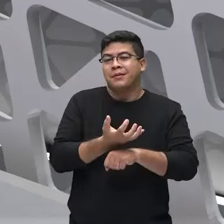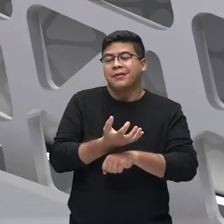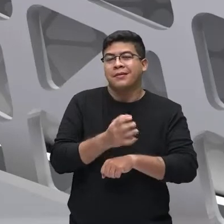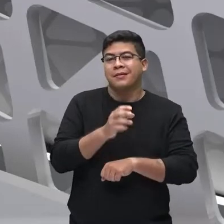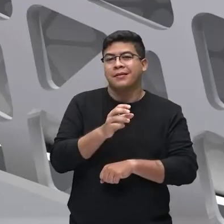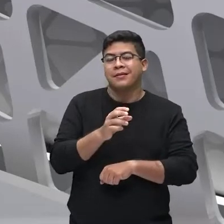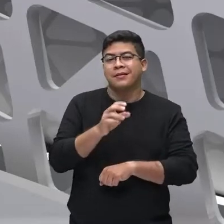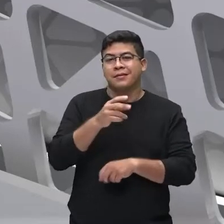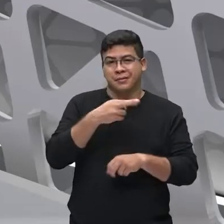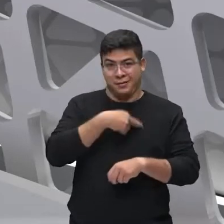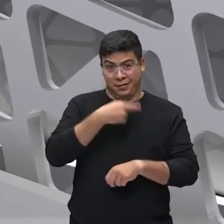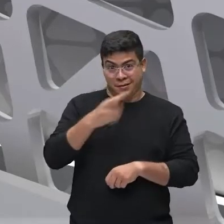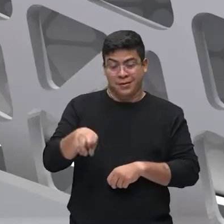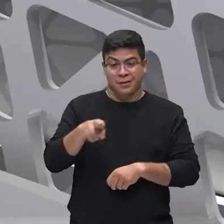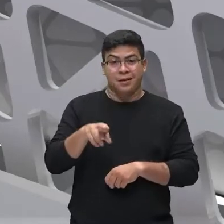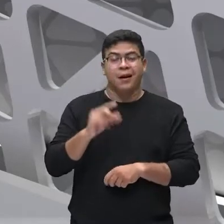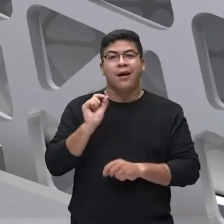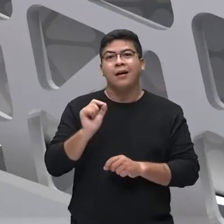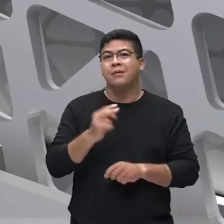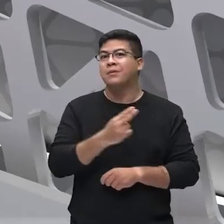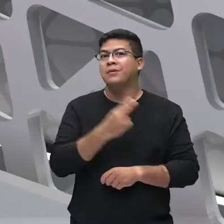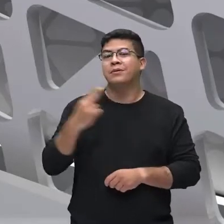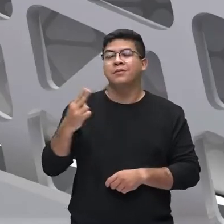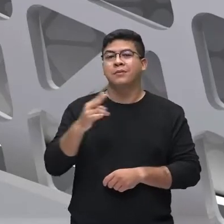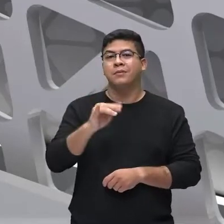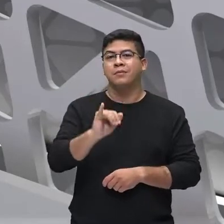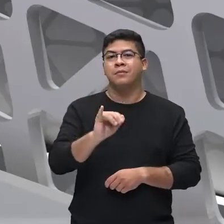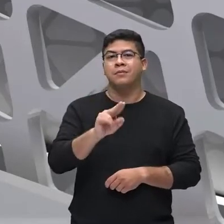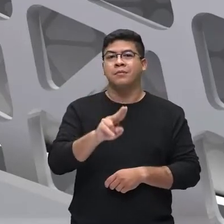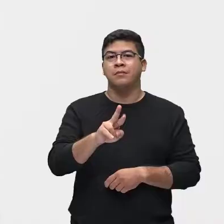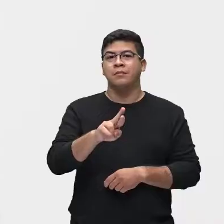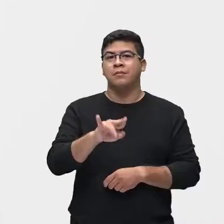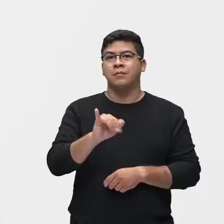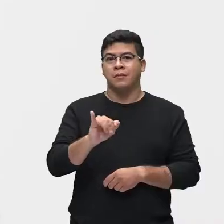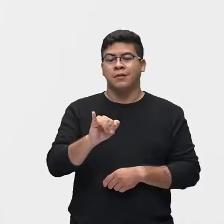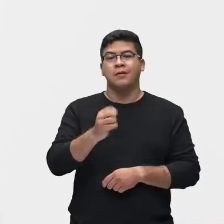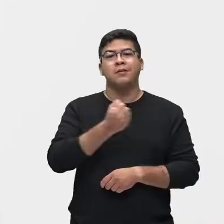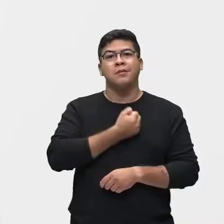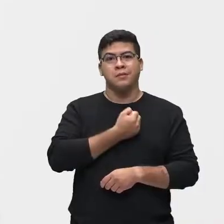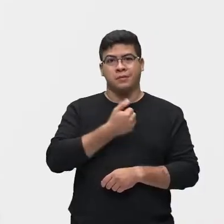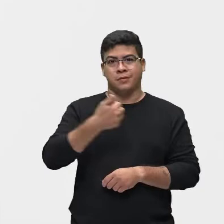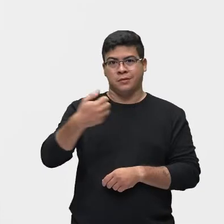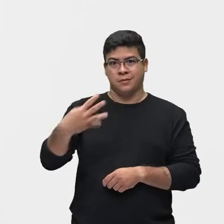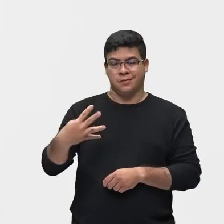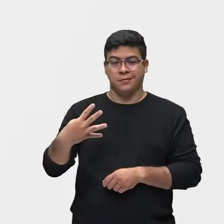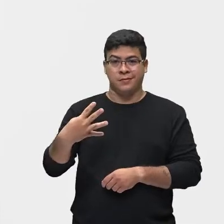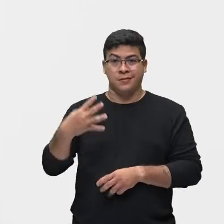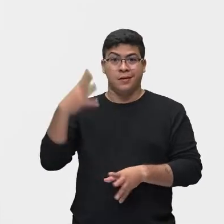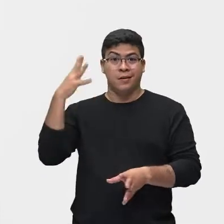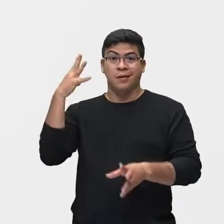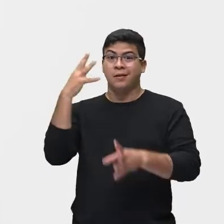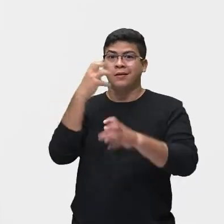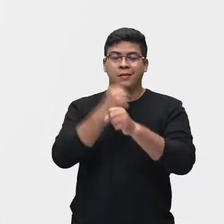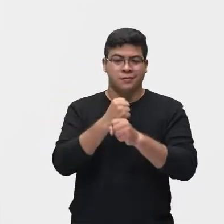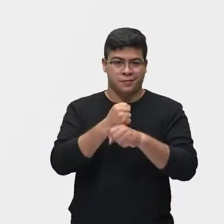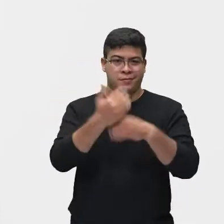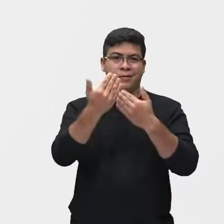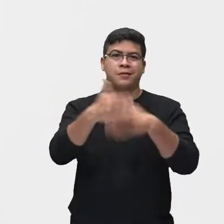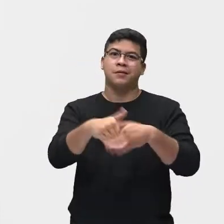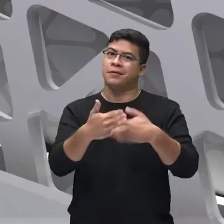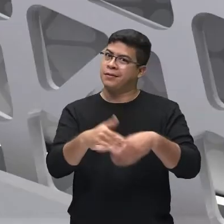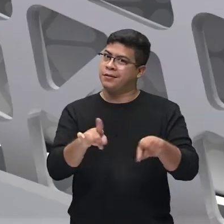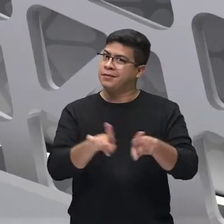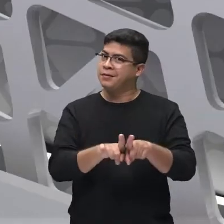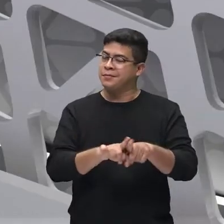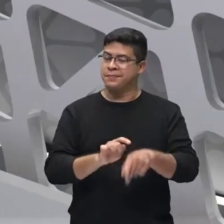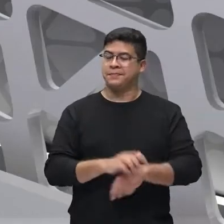de hoje. E essa revisão será preâmbulo do que? Da aula 14, né? Aula 14, revisão e